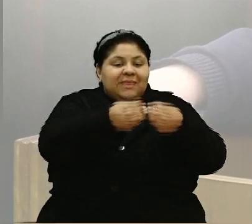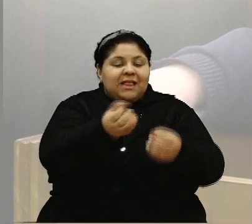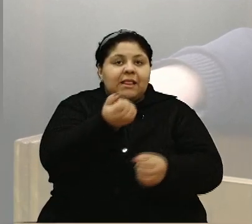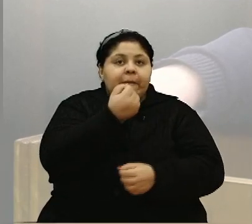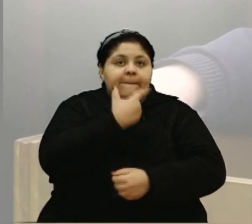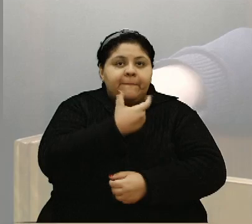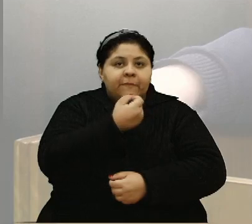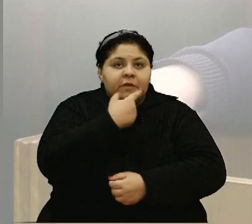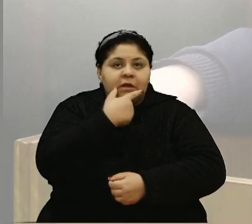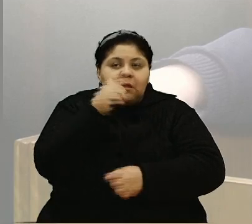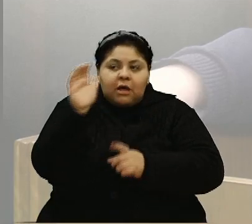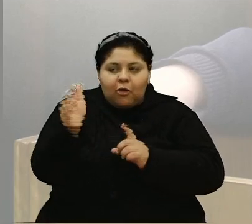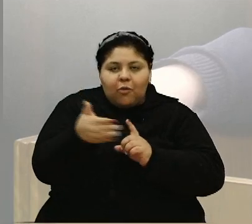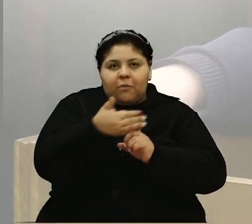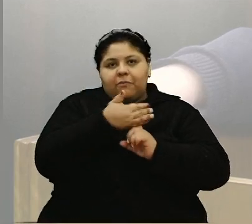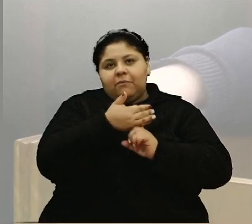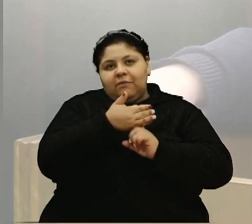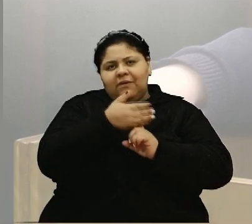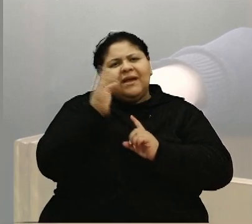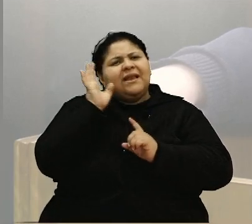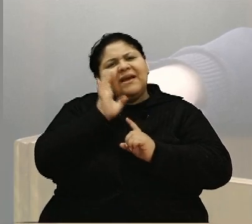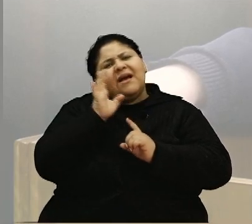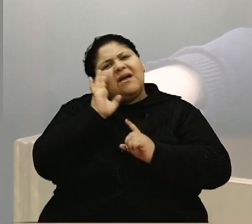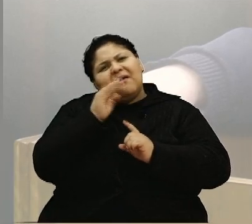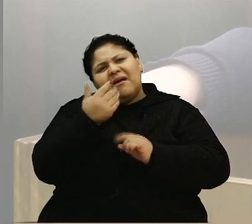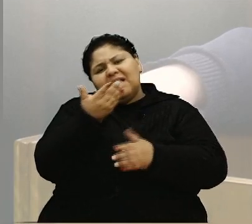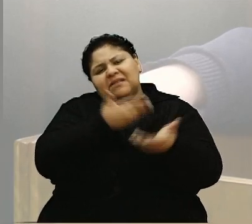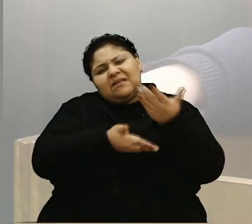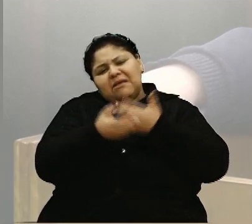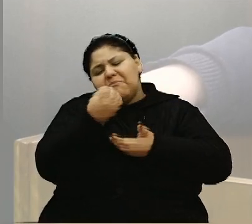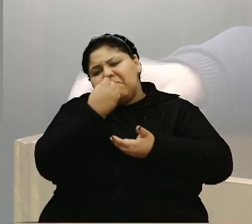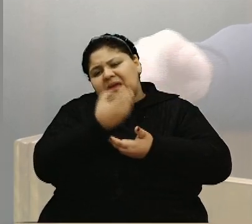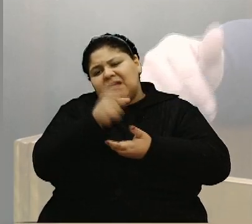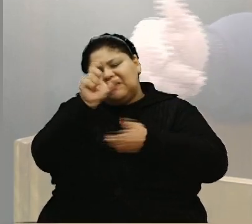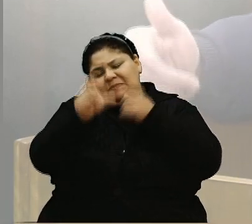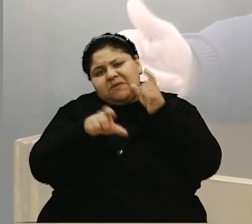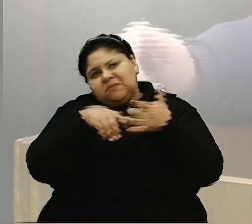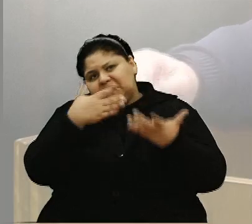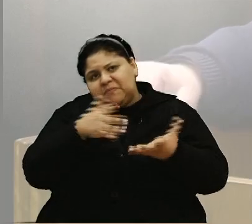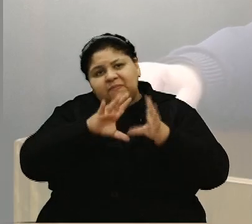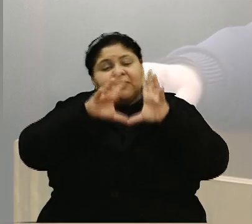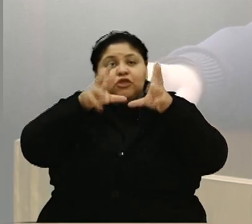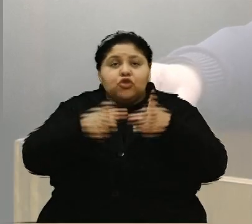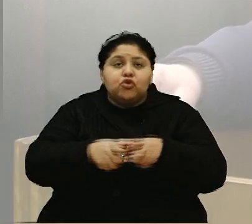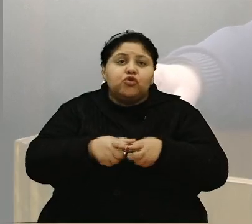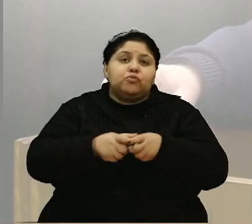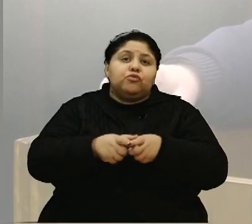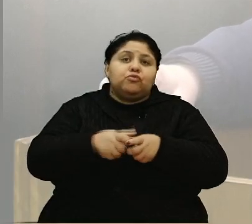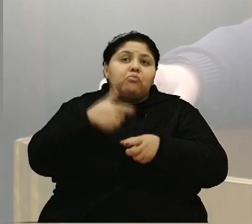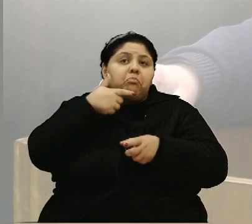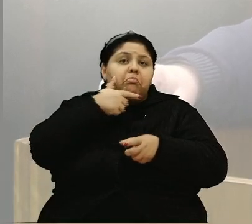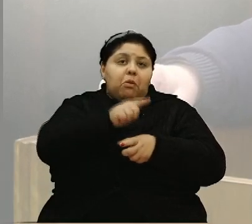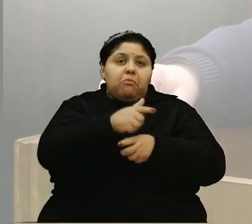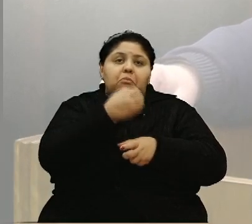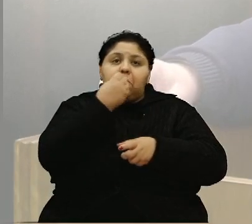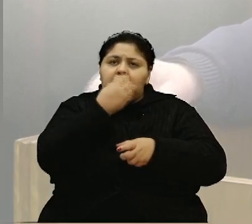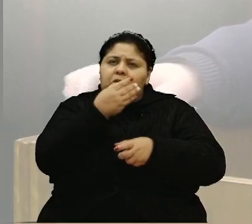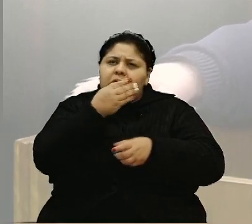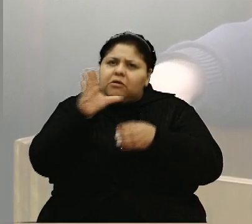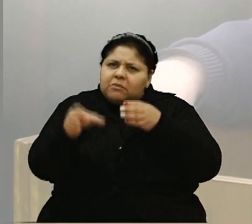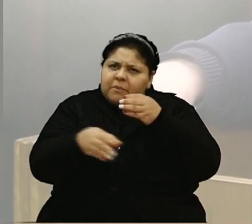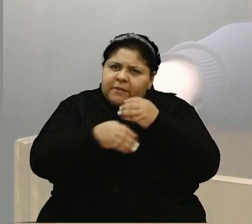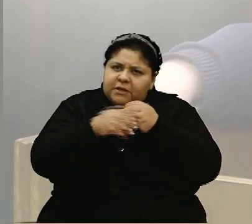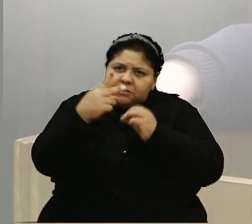e acolhimento. É bacana, é legal atender bem, receber as pessoas, todo mundo sai ganhando com isso. Pediu uma parte, senhor vereador